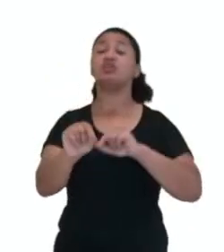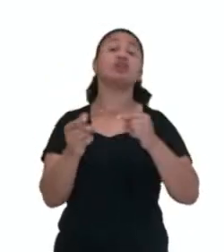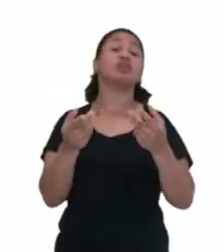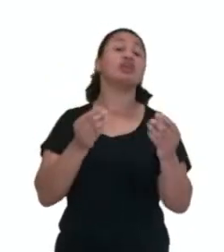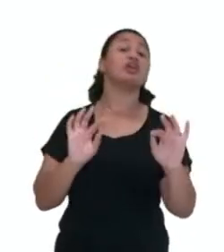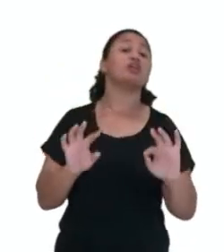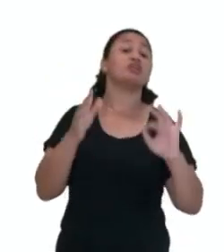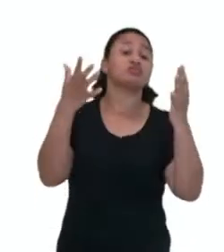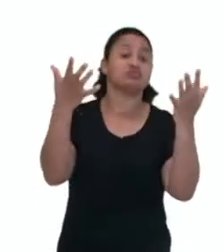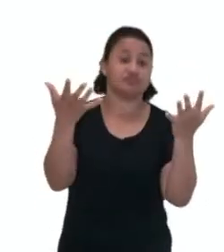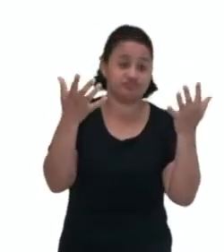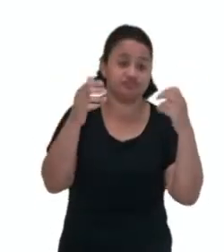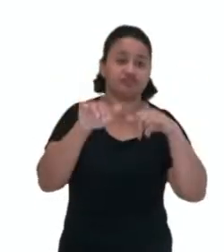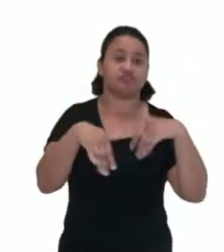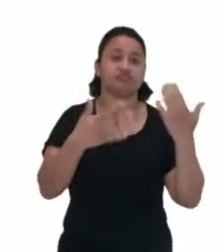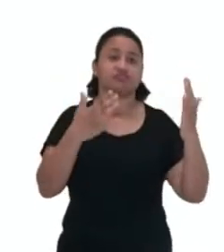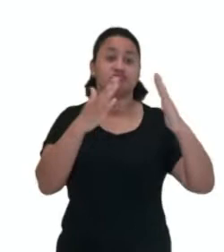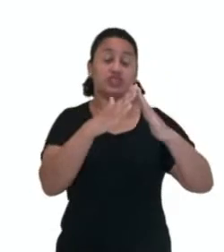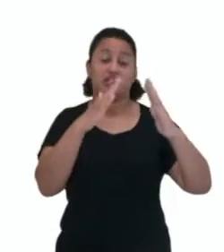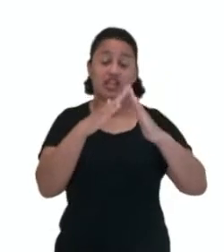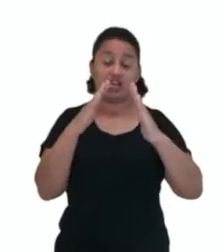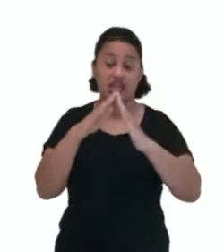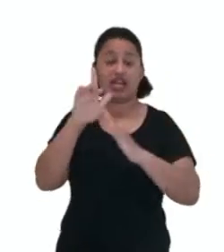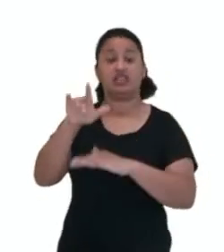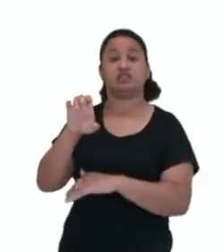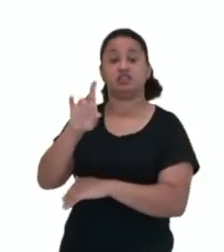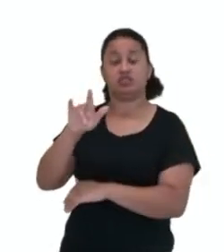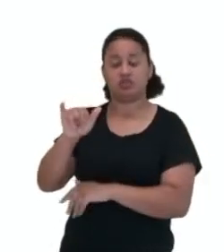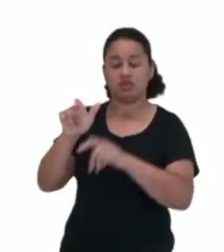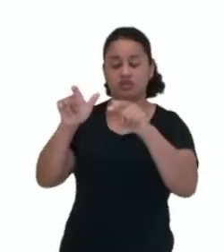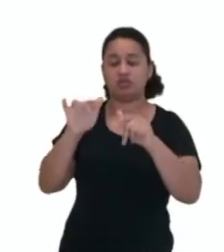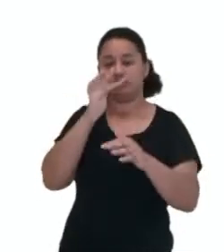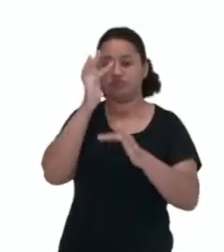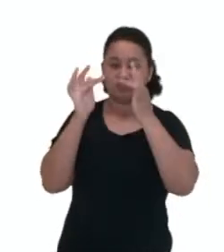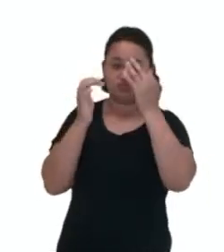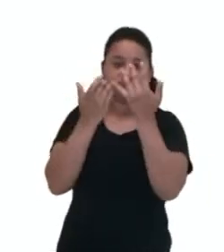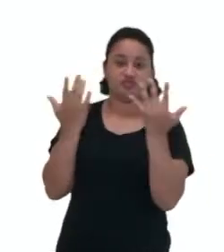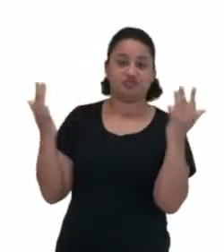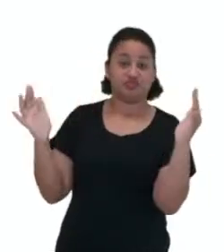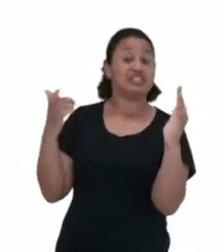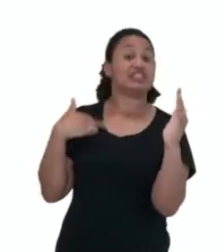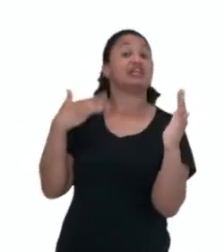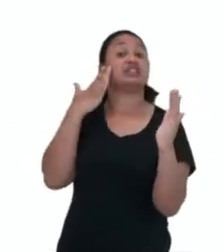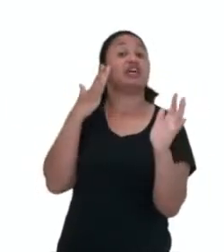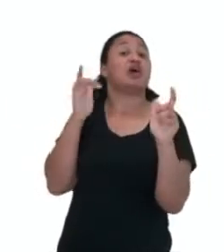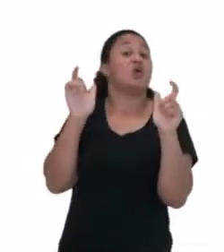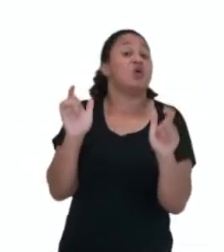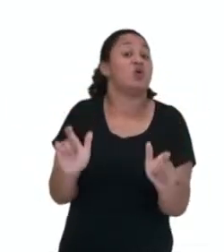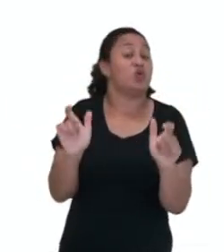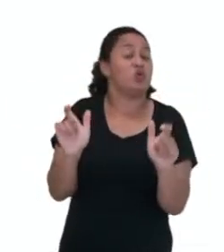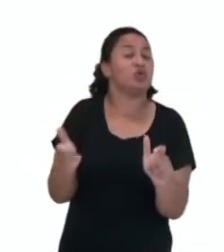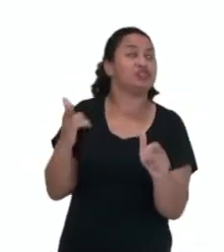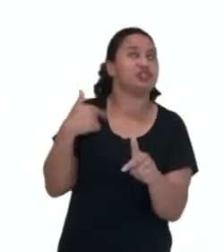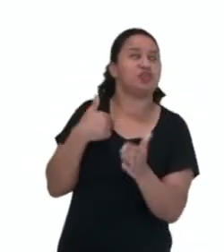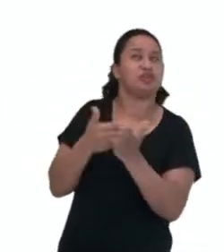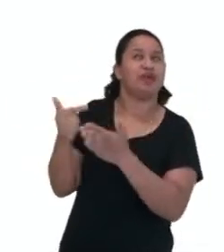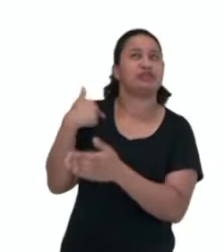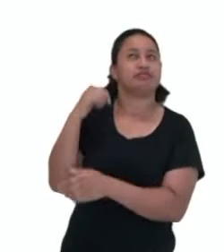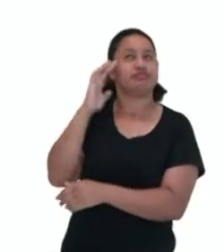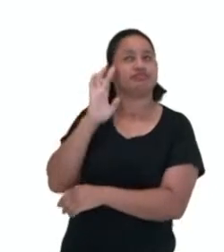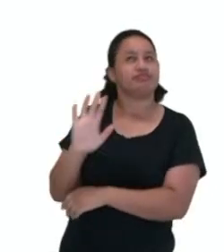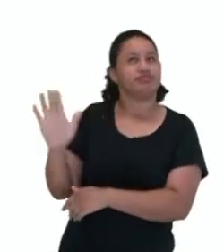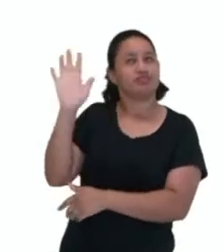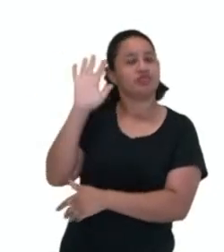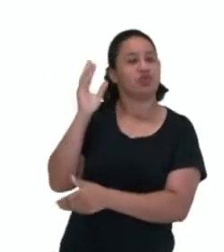questão. Então, em casa de Eduardo, no jardim, eu já tenho a descrição do ambiente, para você já imaginando. E